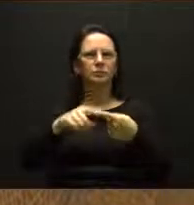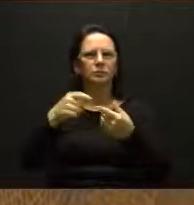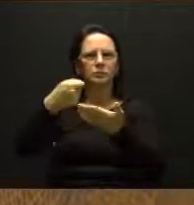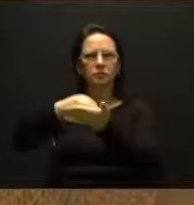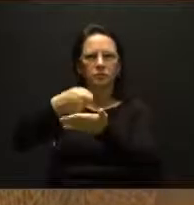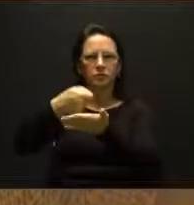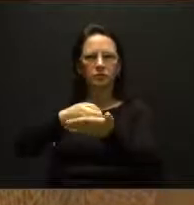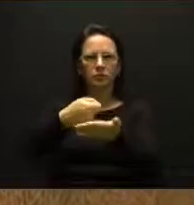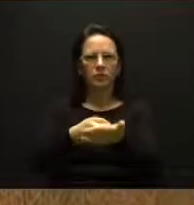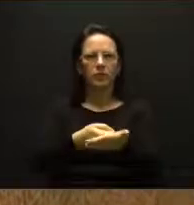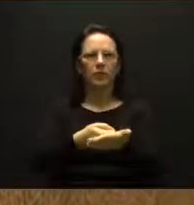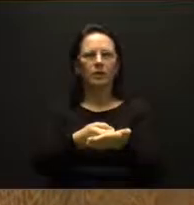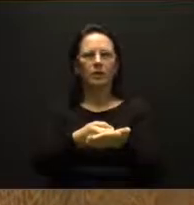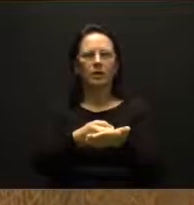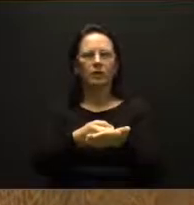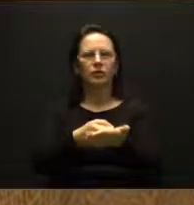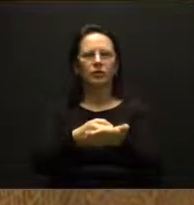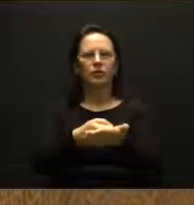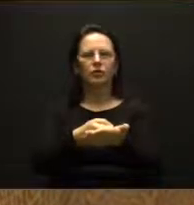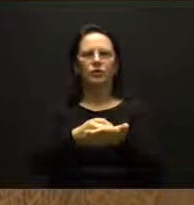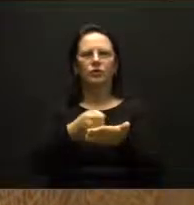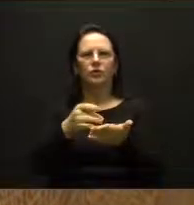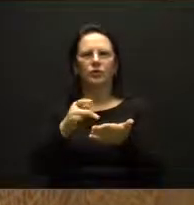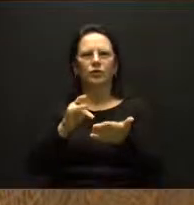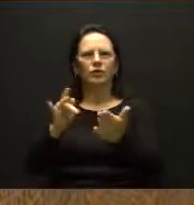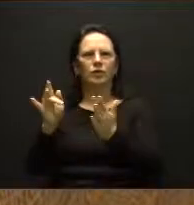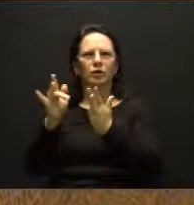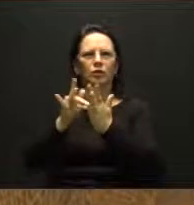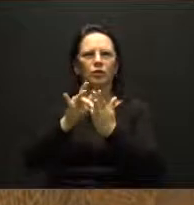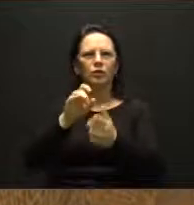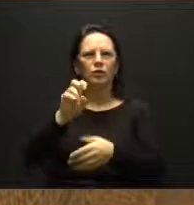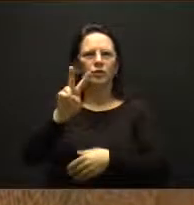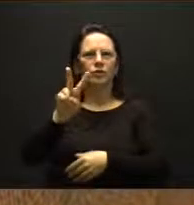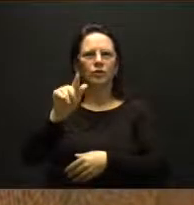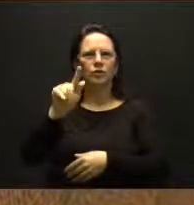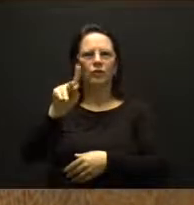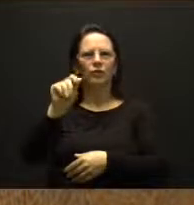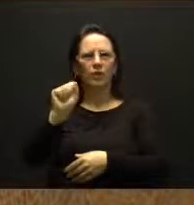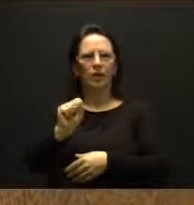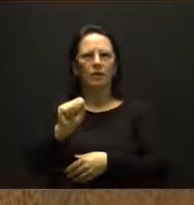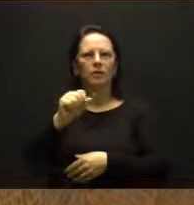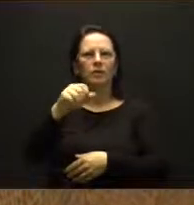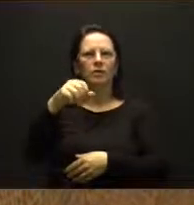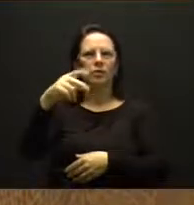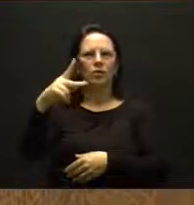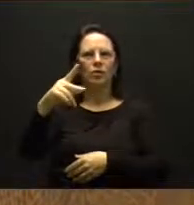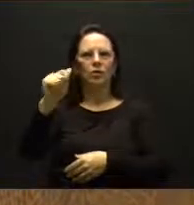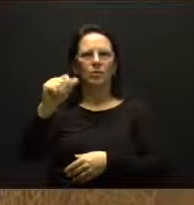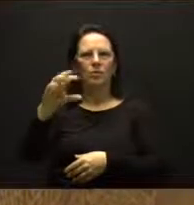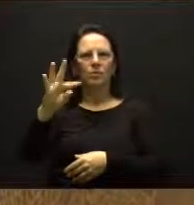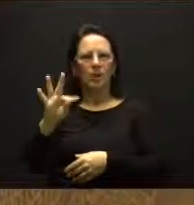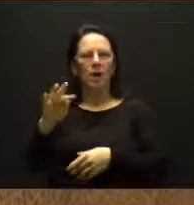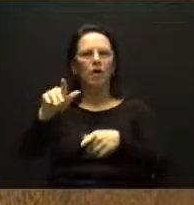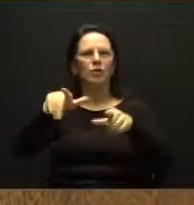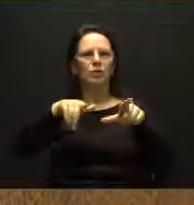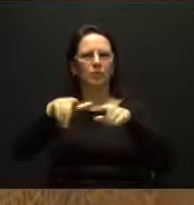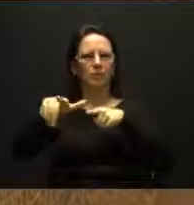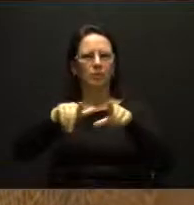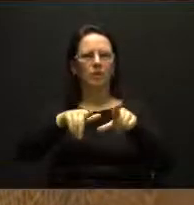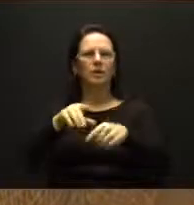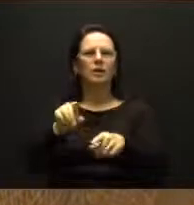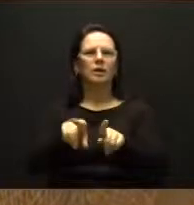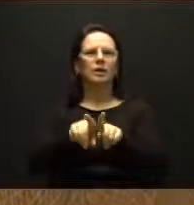de de vincular todas as vagas de emprego ao pat as consequências do término do cartão servidor